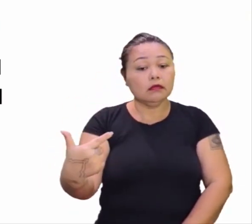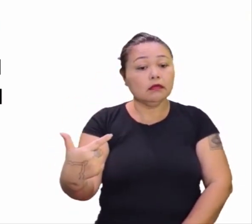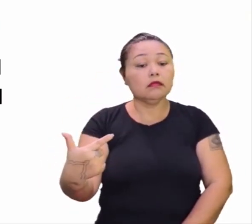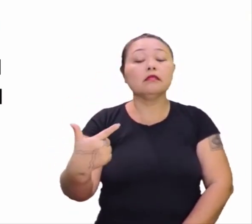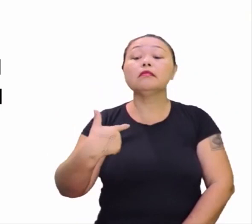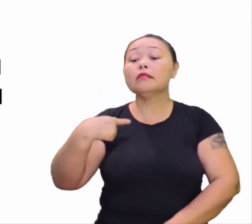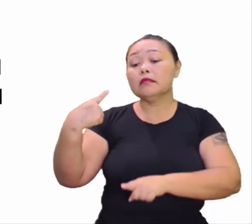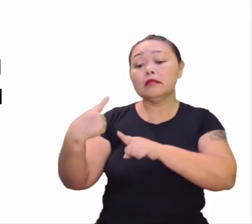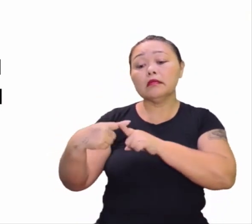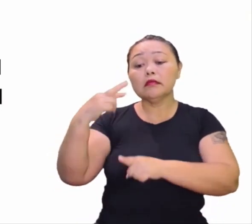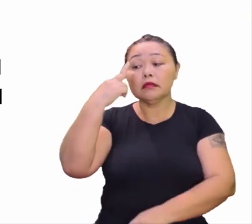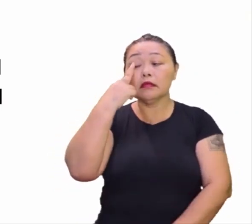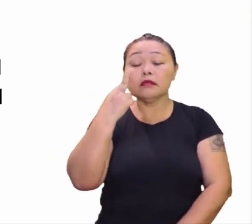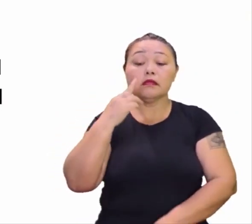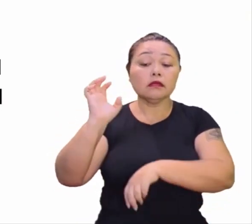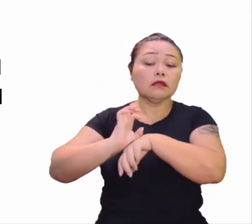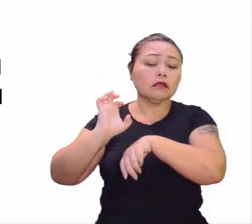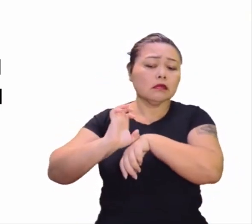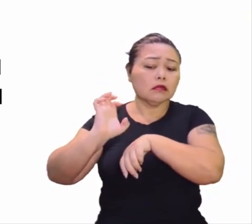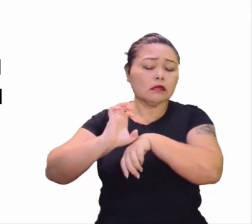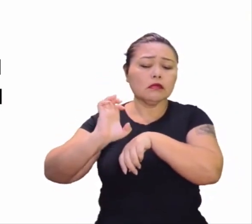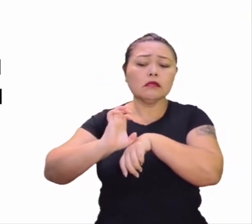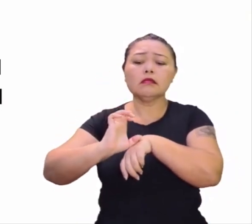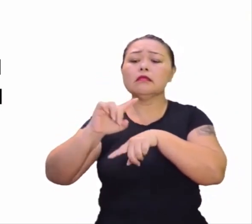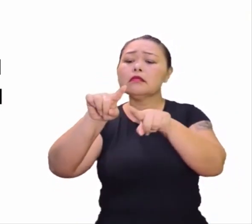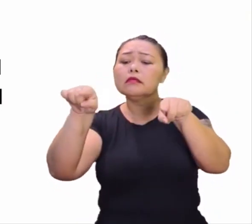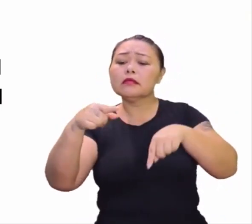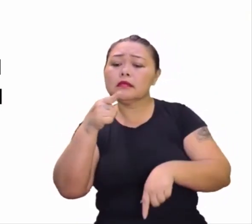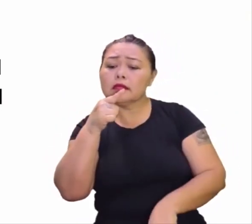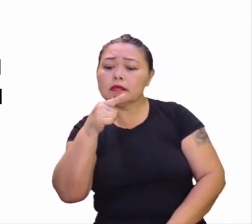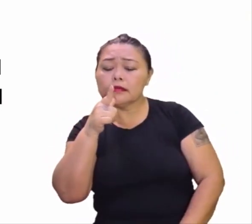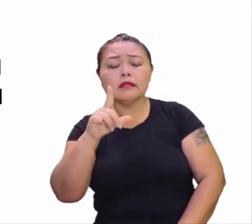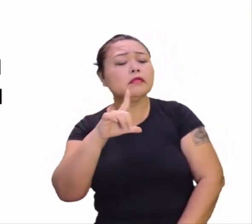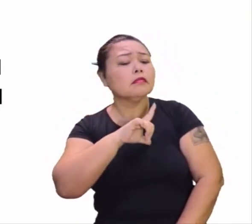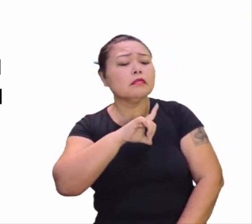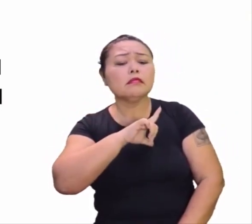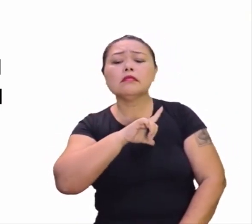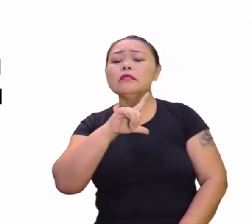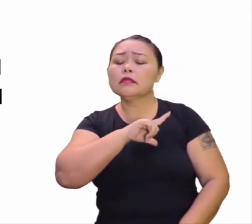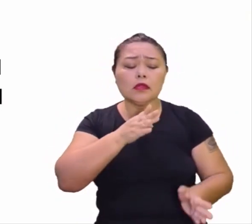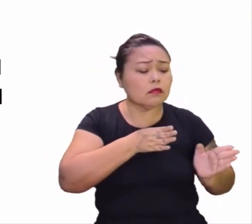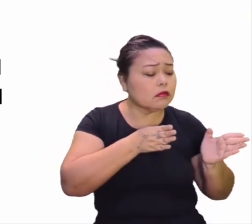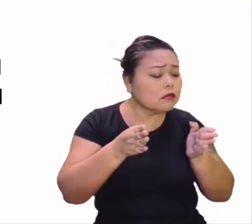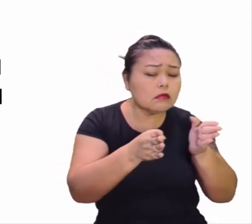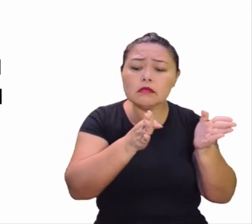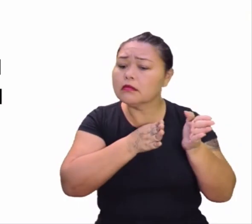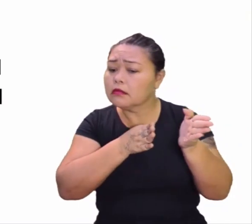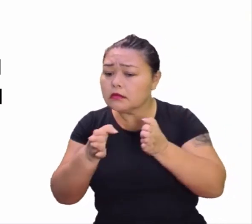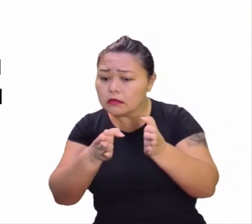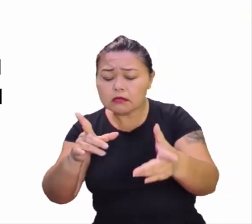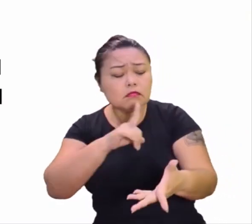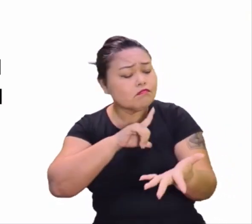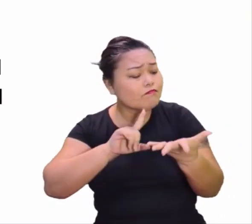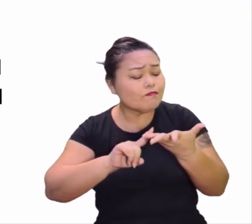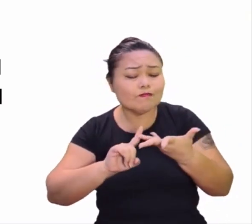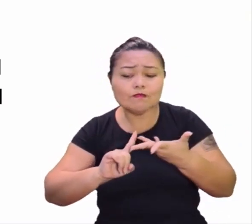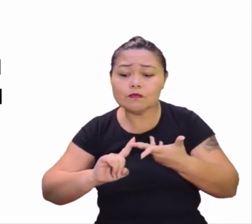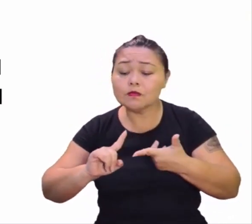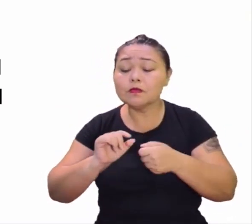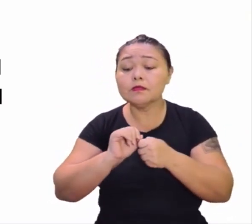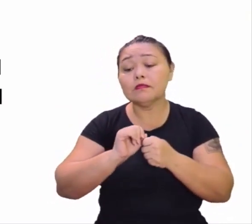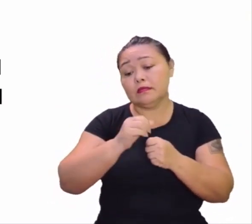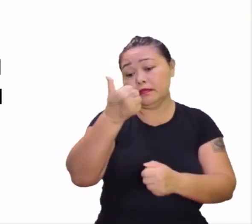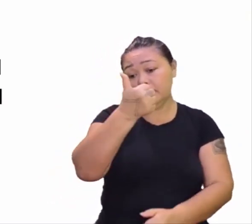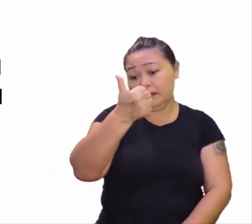Porque Rondônia, né, professor Jorge, é rico nessa hidrografia e a gente tem vários rios, por isso que a gente subdividiu essa aula em